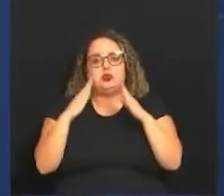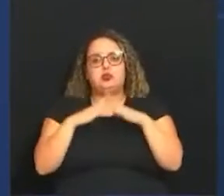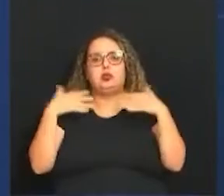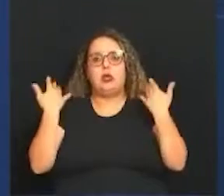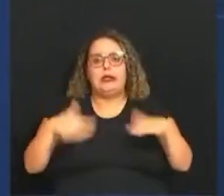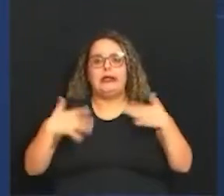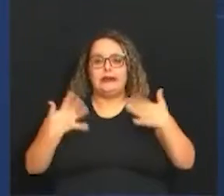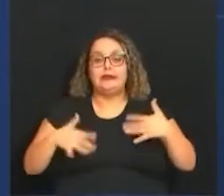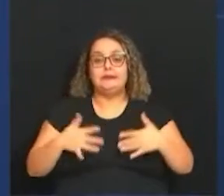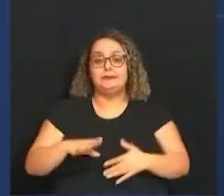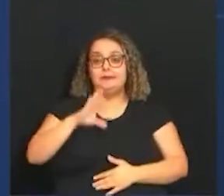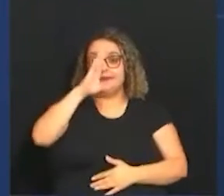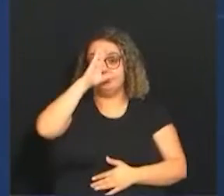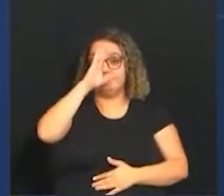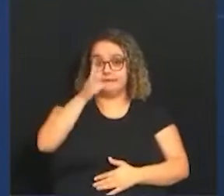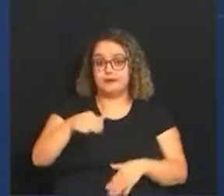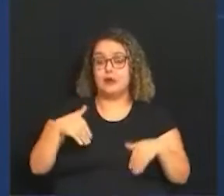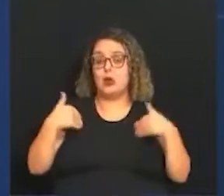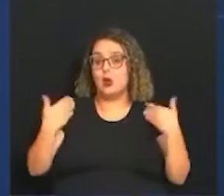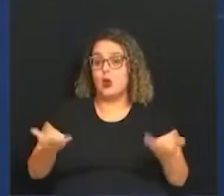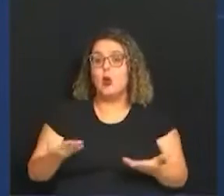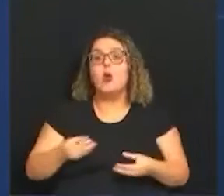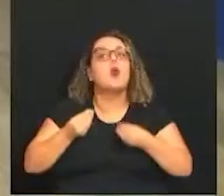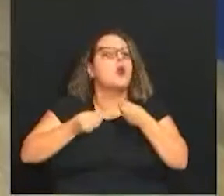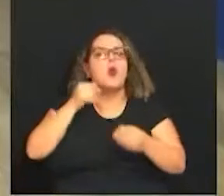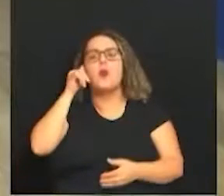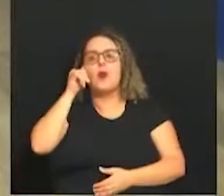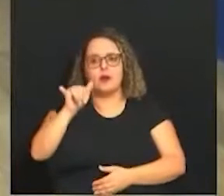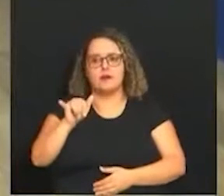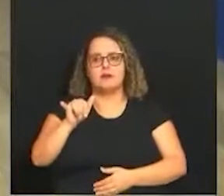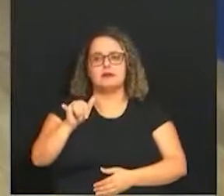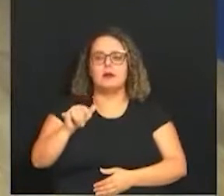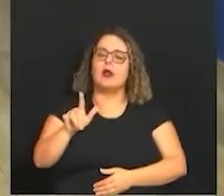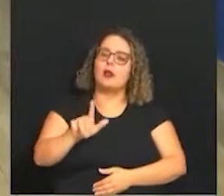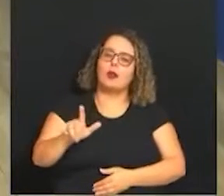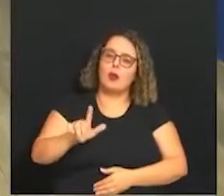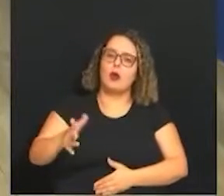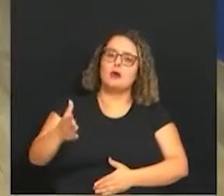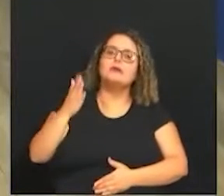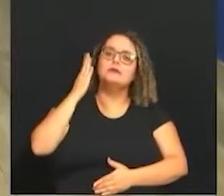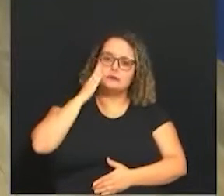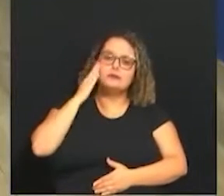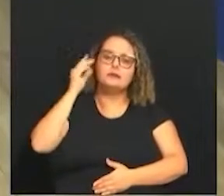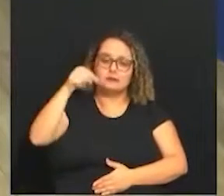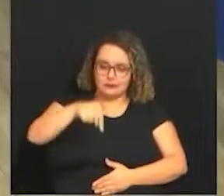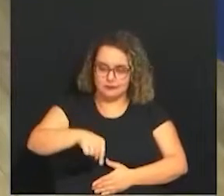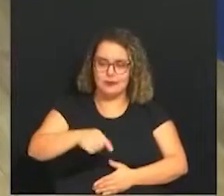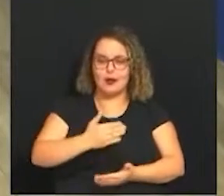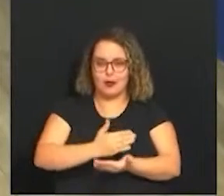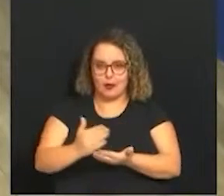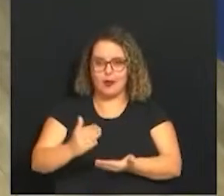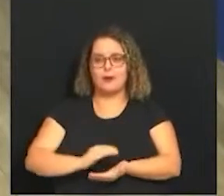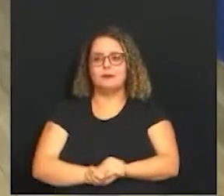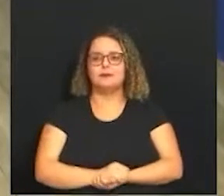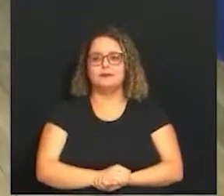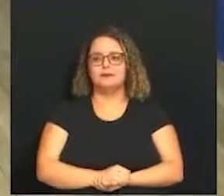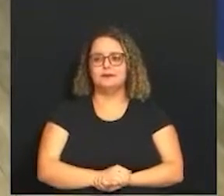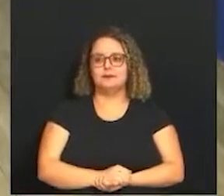os principais e como evitar. E claro, você fica sabendo tudo a partir de agora.